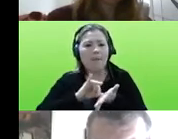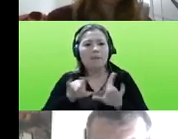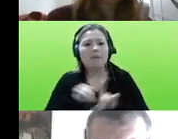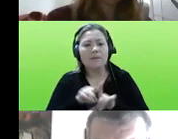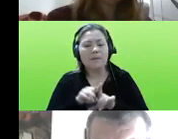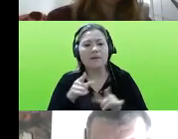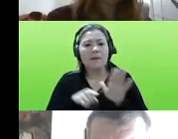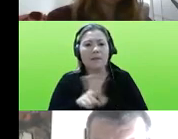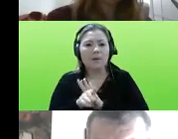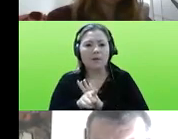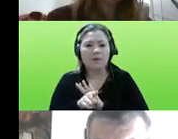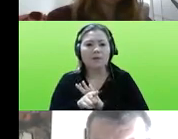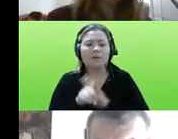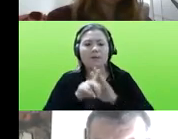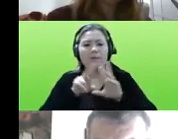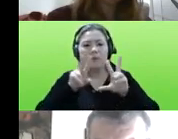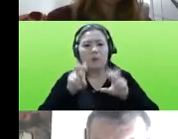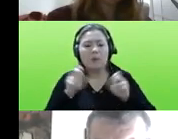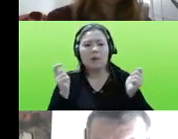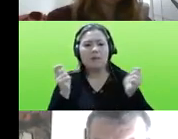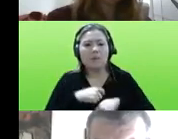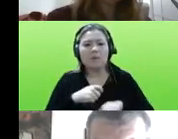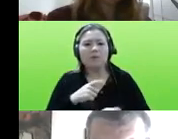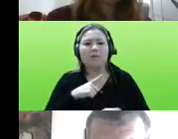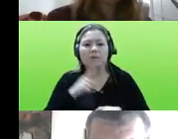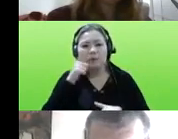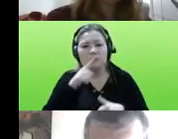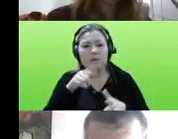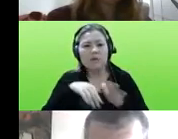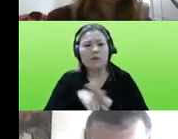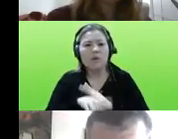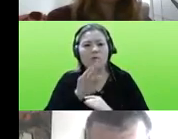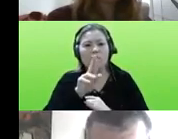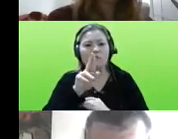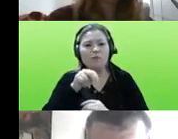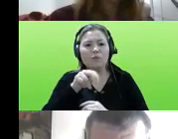pergunta pela possibilidade de se fundamentar